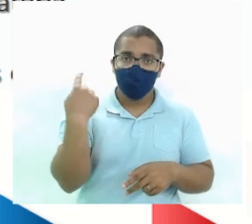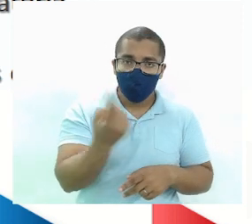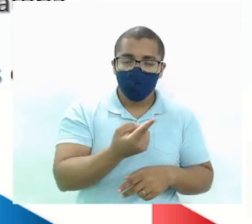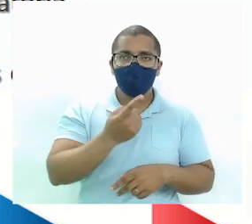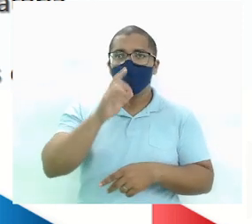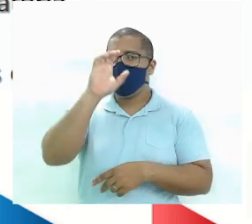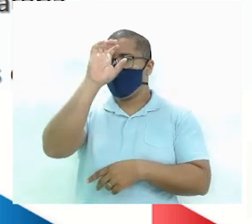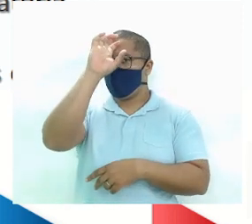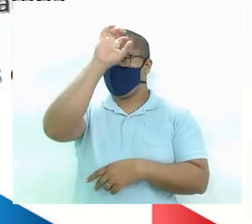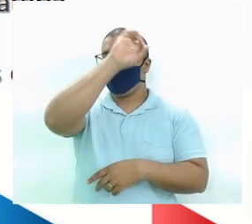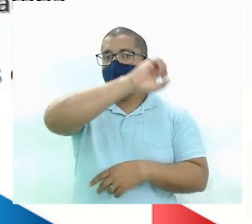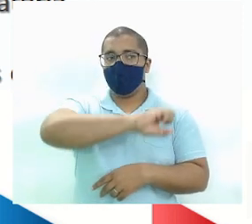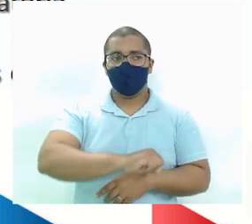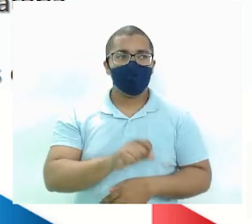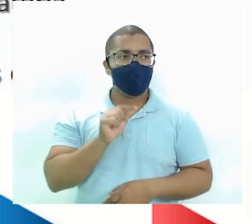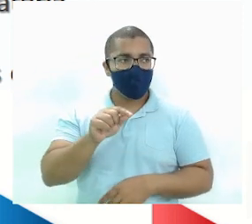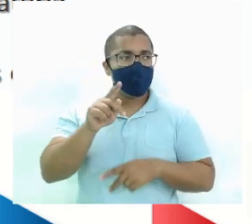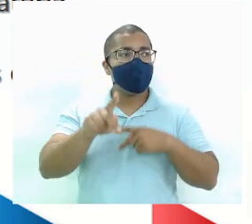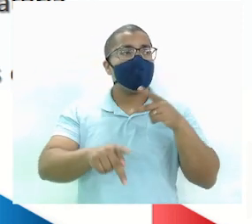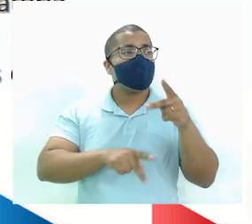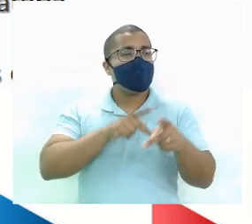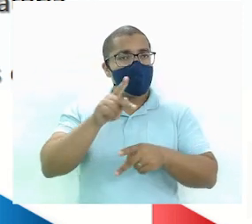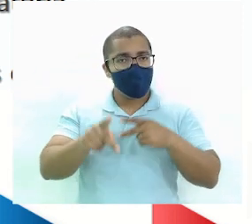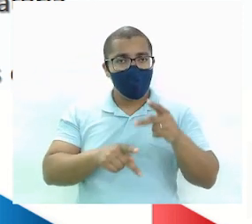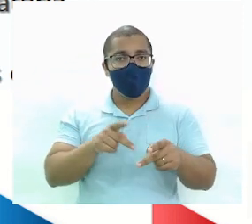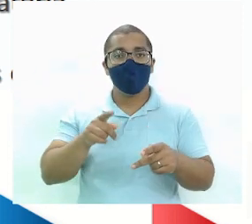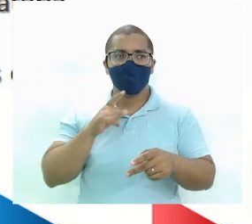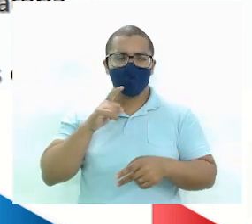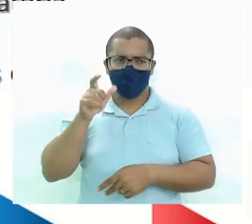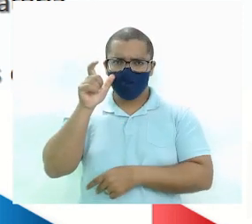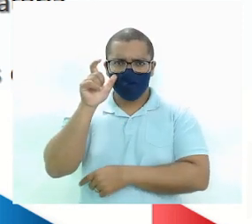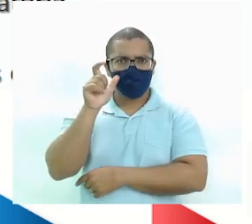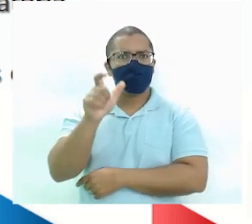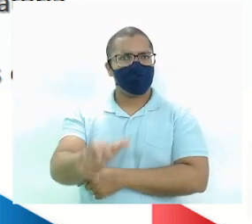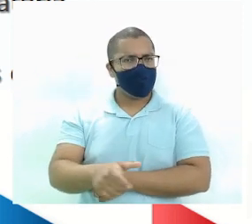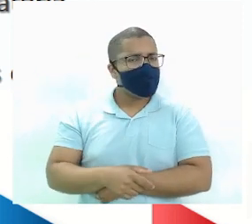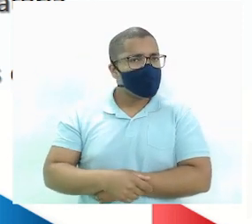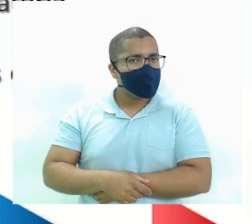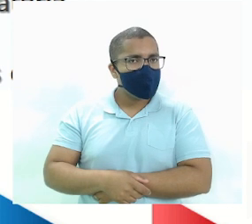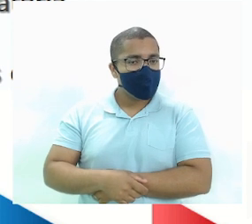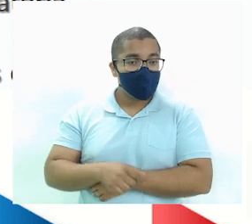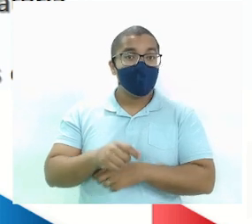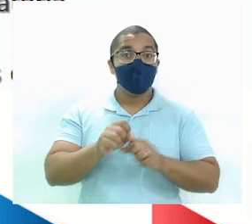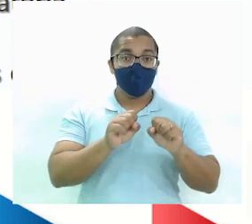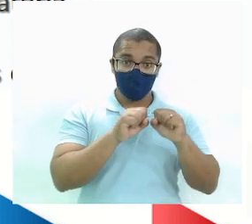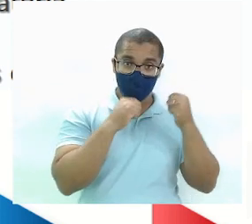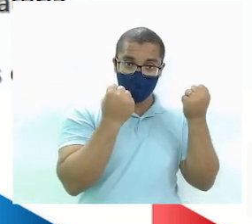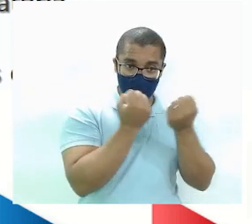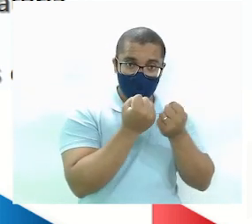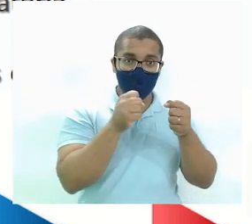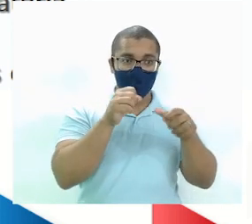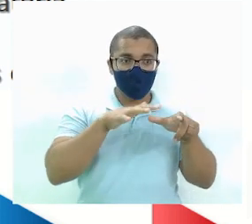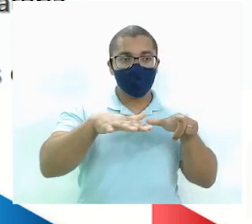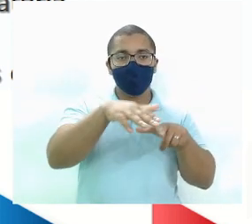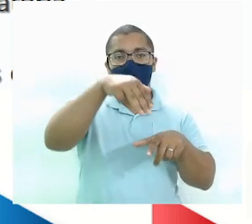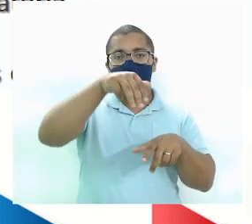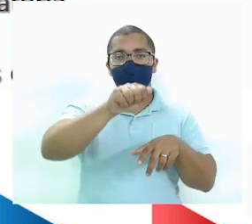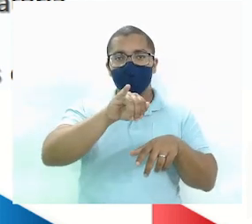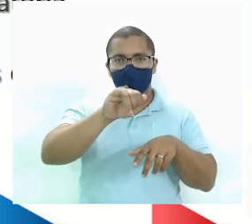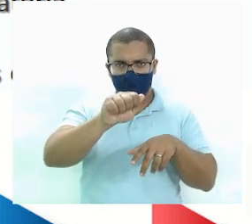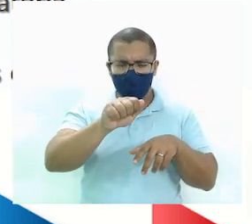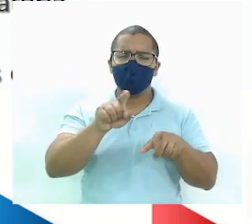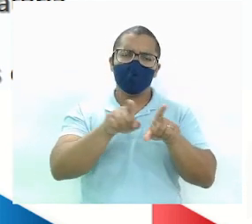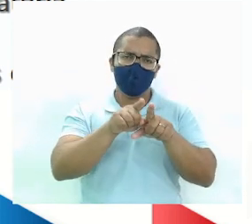aí, que é um povo muito interessante. A sociedade maia tinha uma